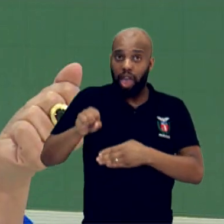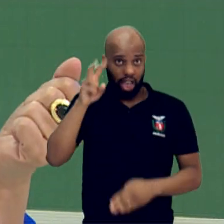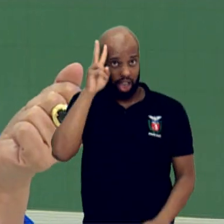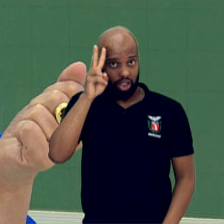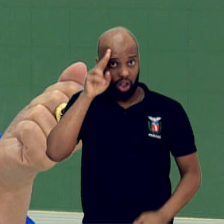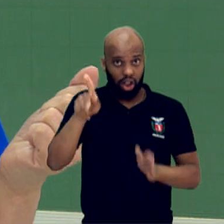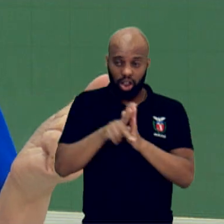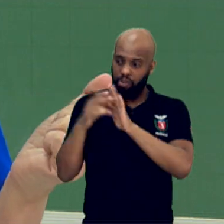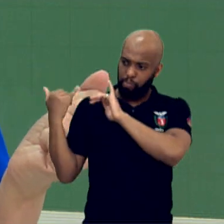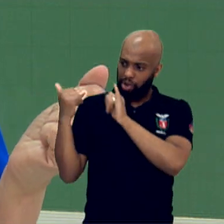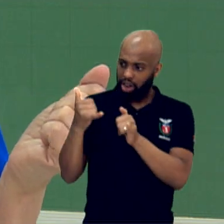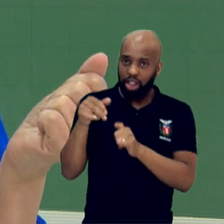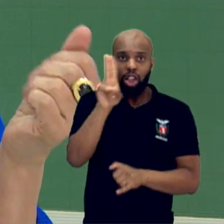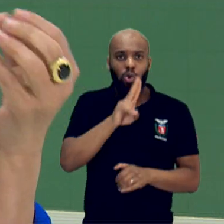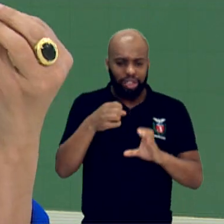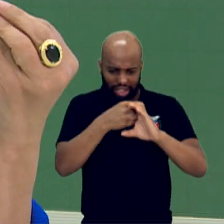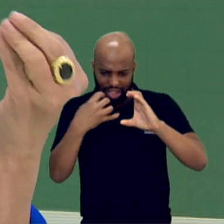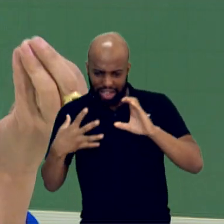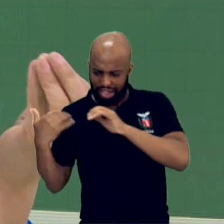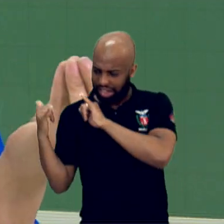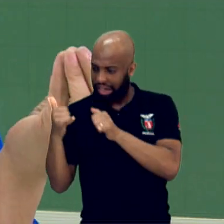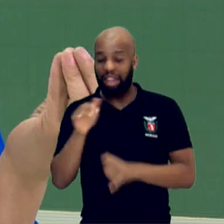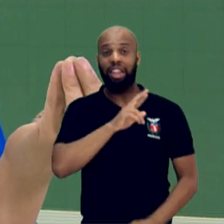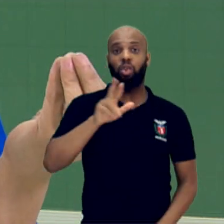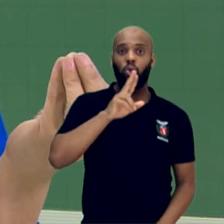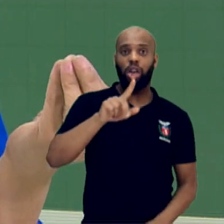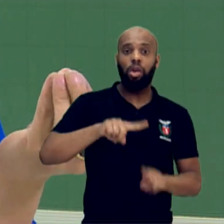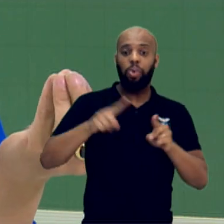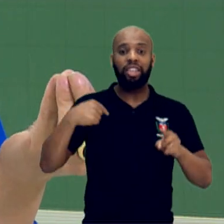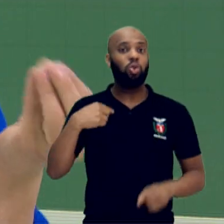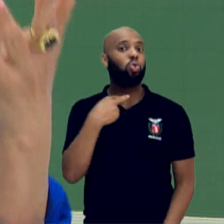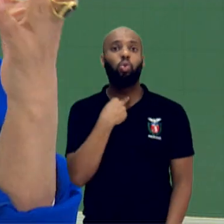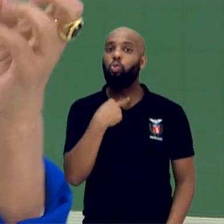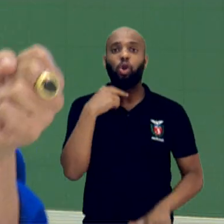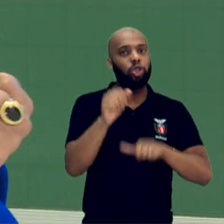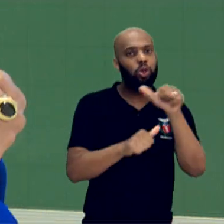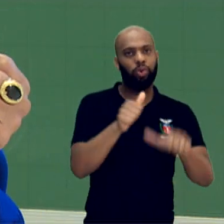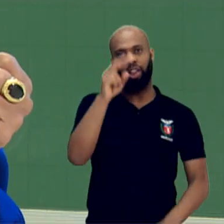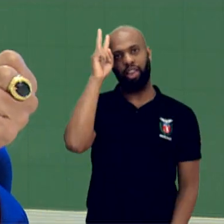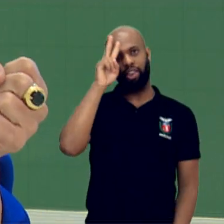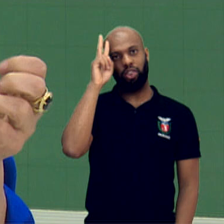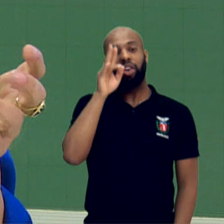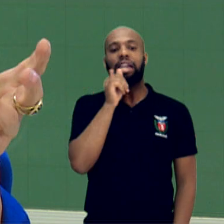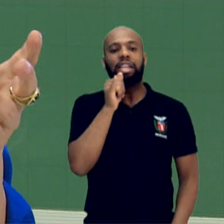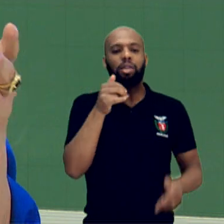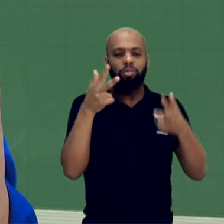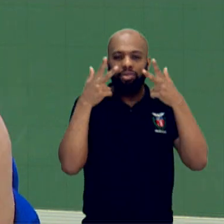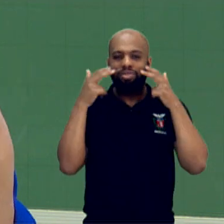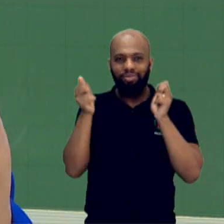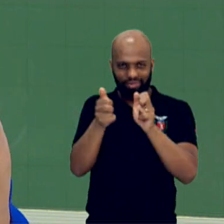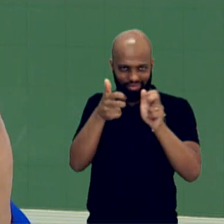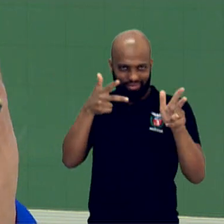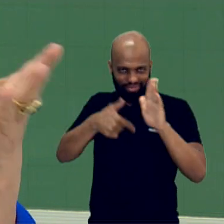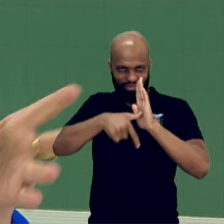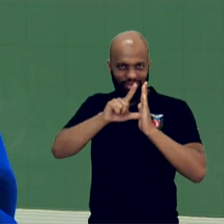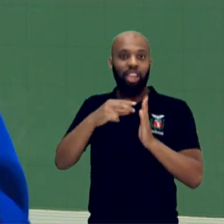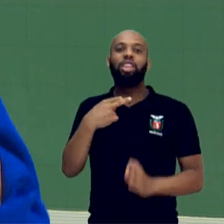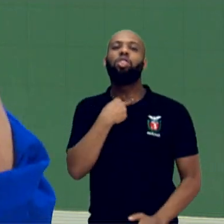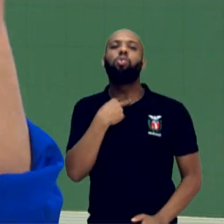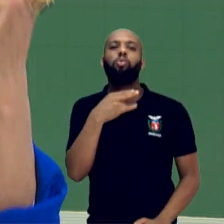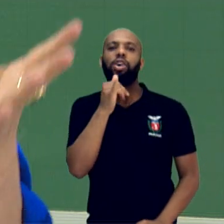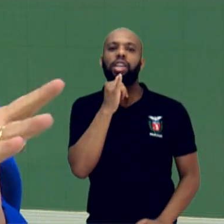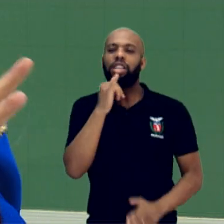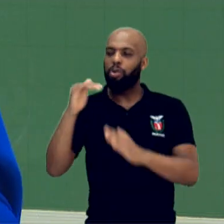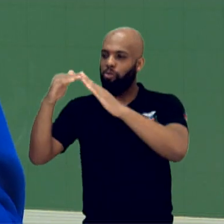usar as características da lenda? Não. Mas eu não posso mudar a história. Por exemplo, na do índio, não posso que no final as